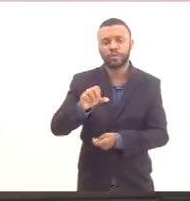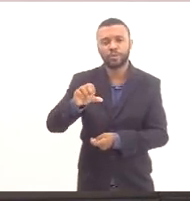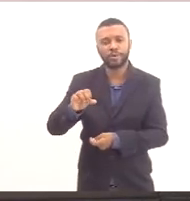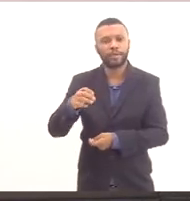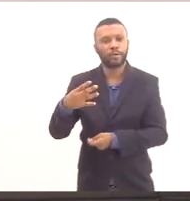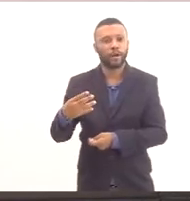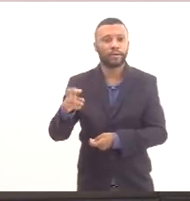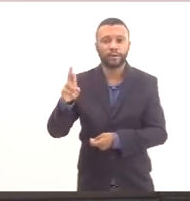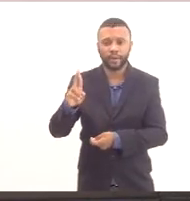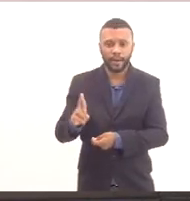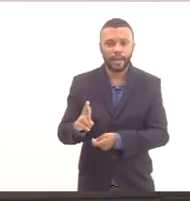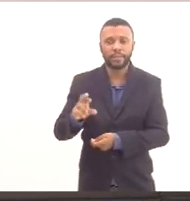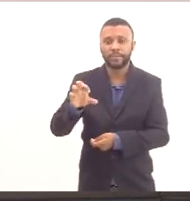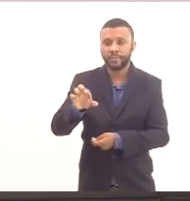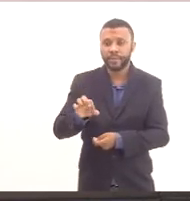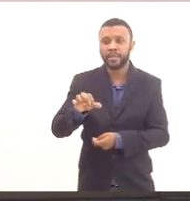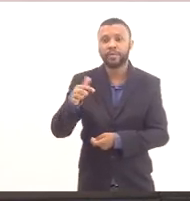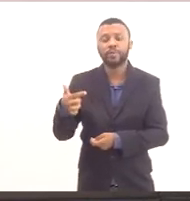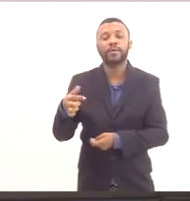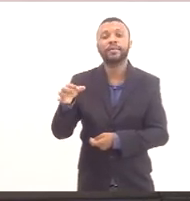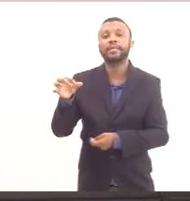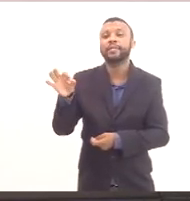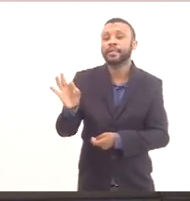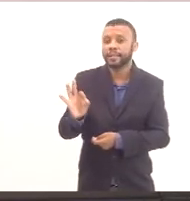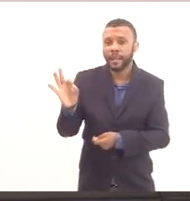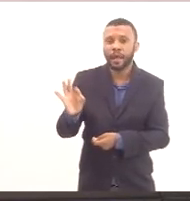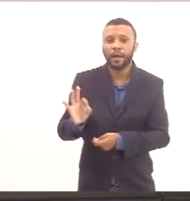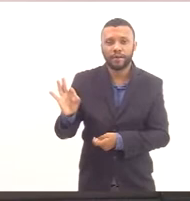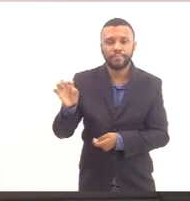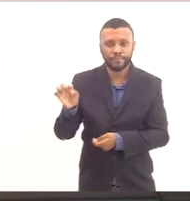7894 reais 92 centavos